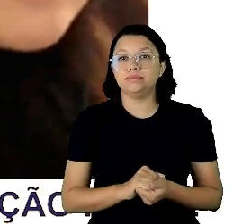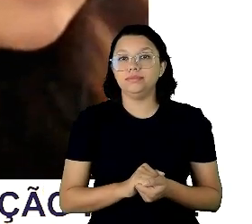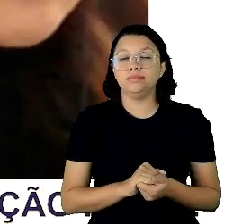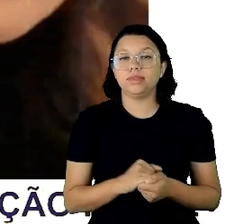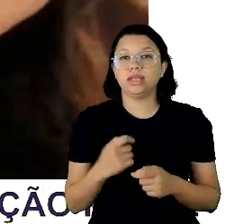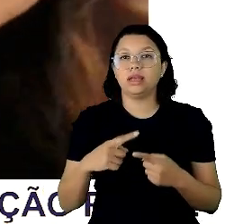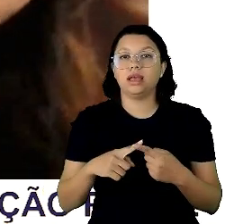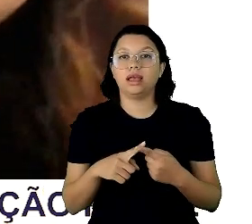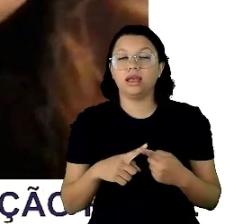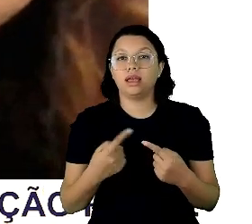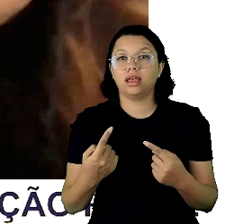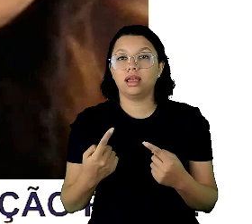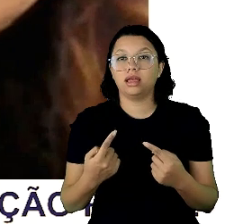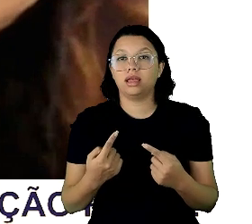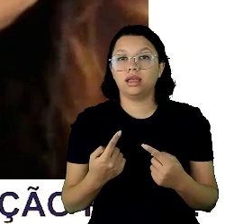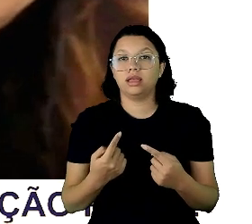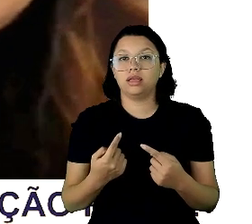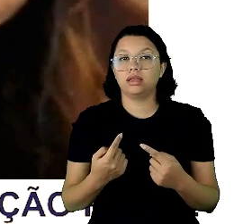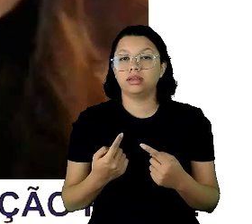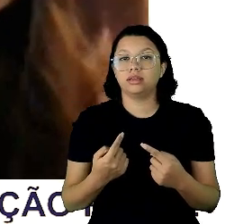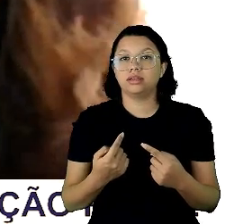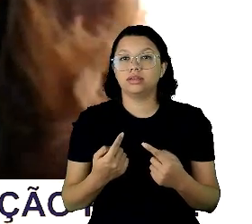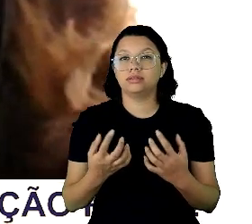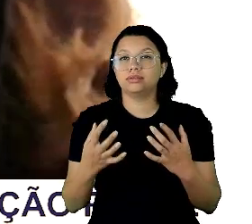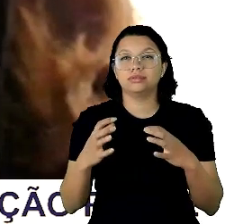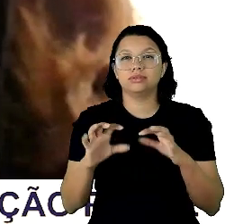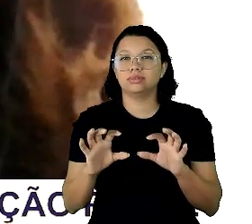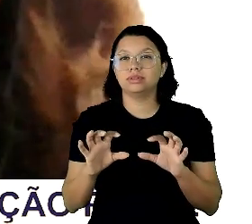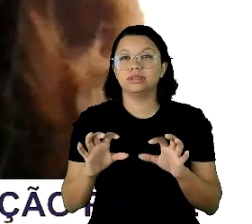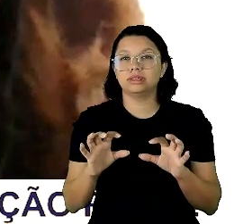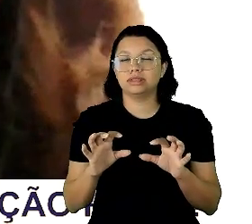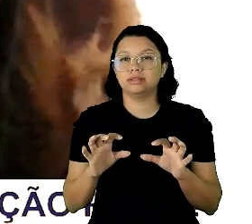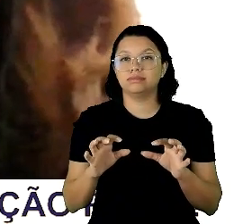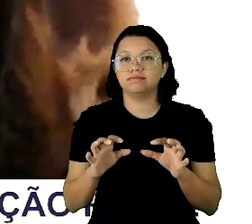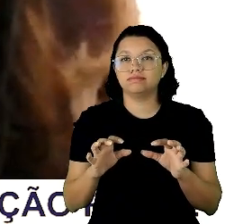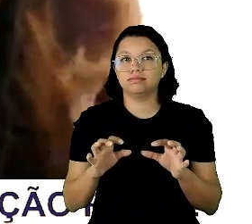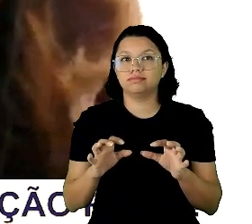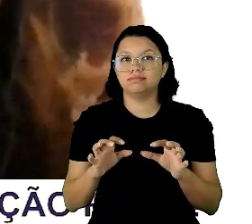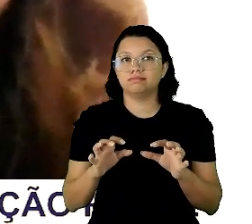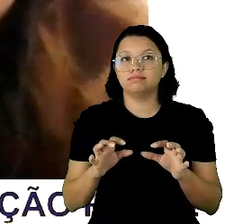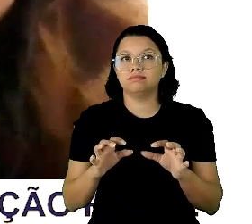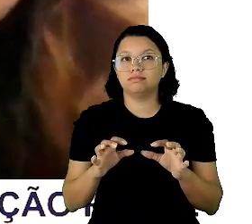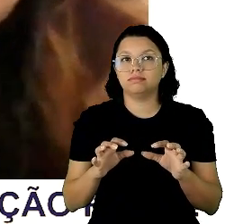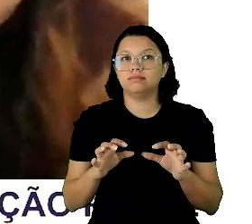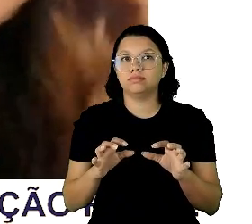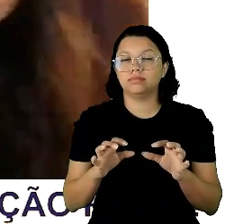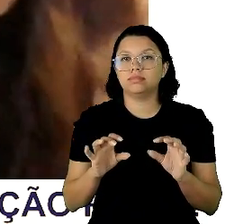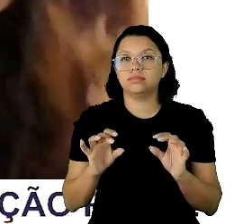mas eu não queria deixar de falar uma coisa que eu acho que está